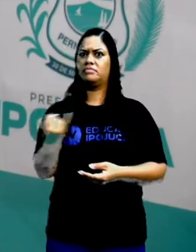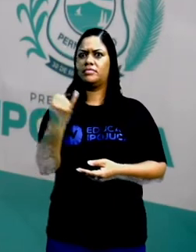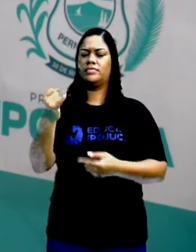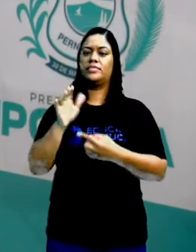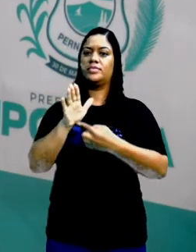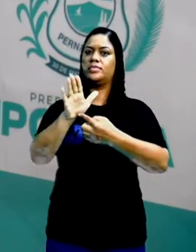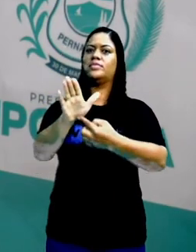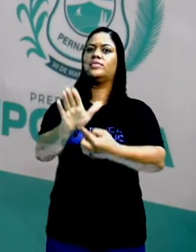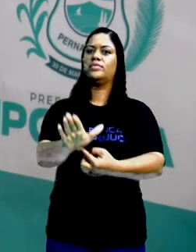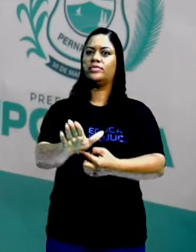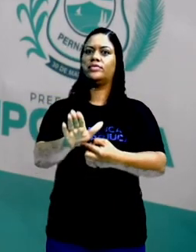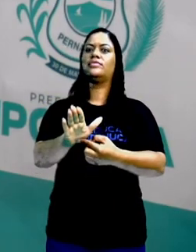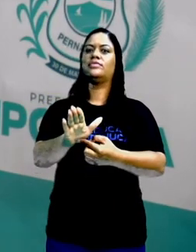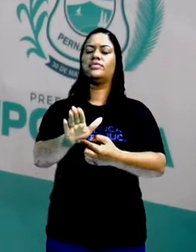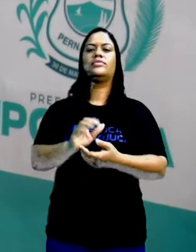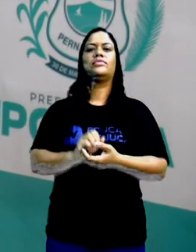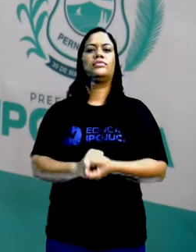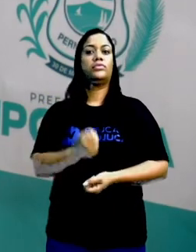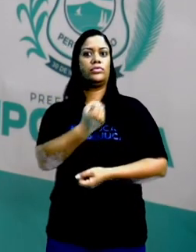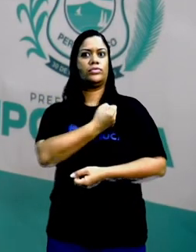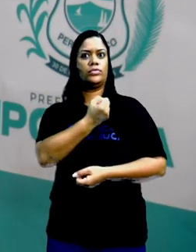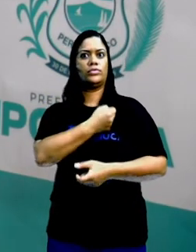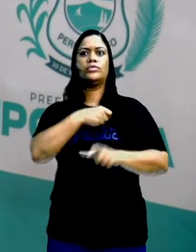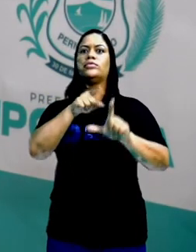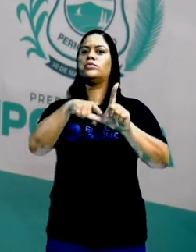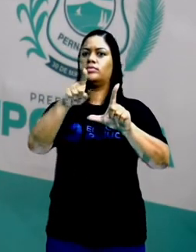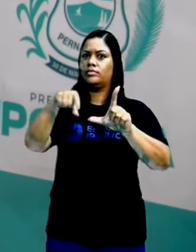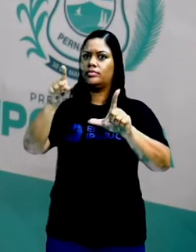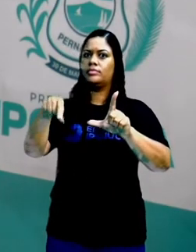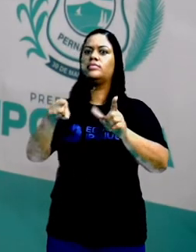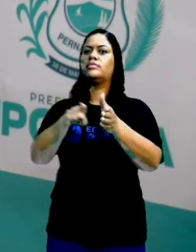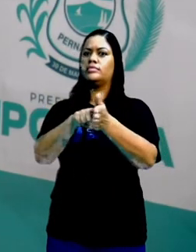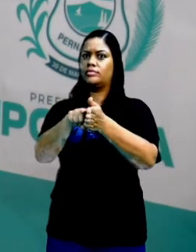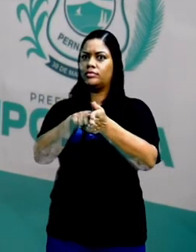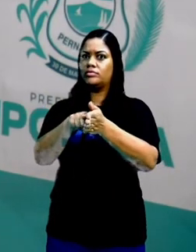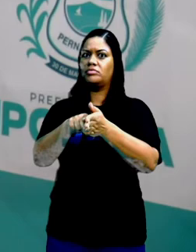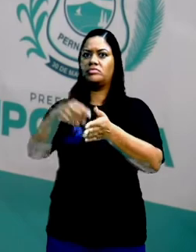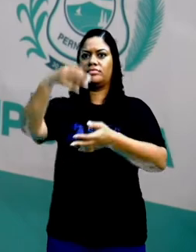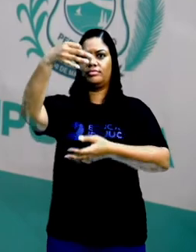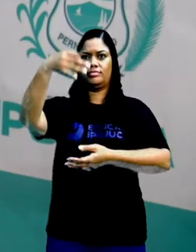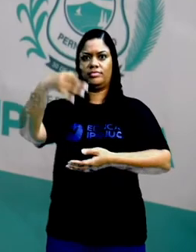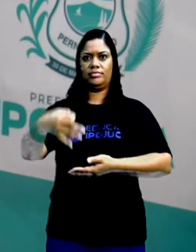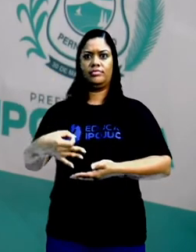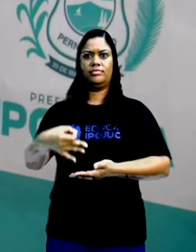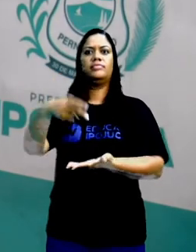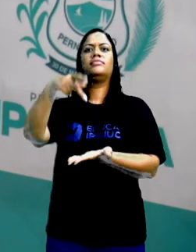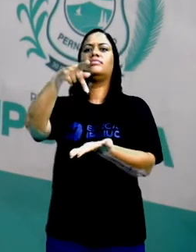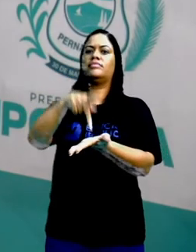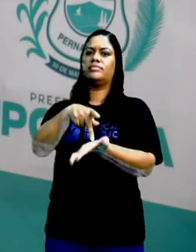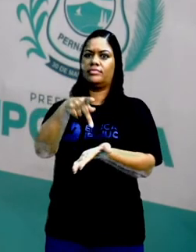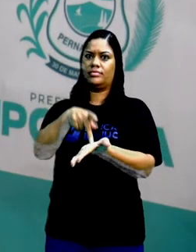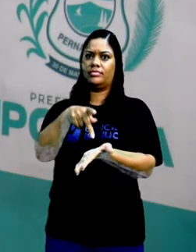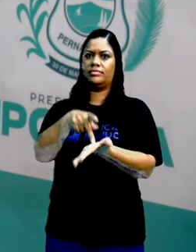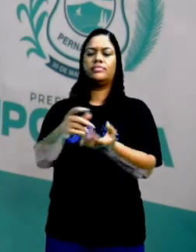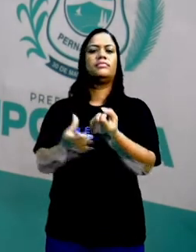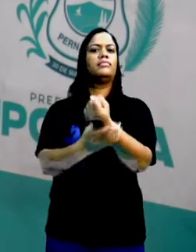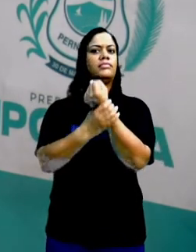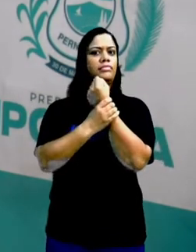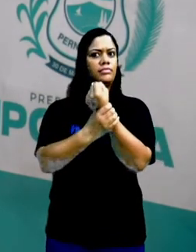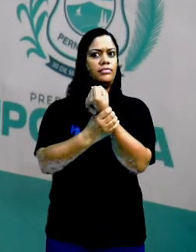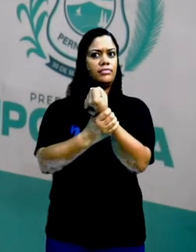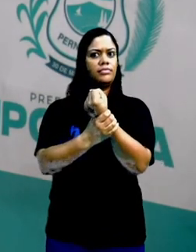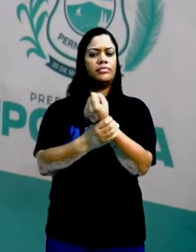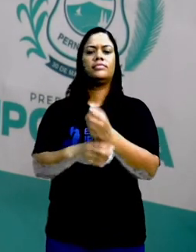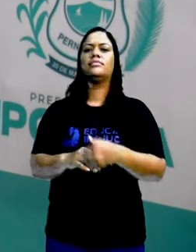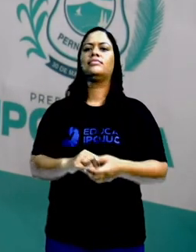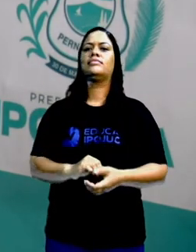que apresentam dados né e pesquisas sérias e pesquisar em Fontes sérias seguras